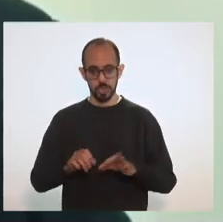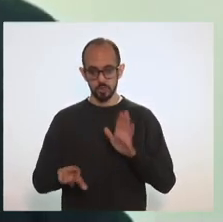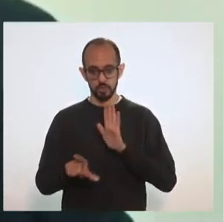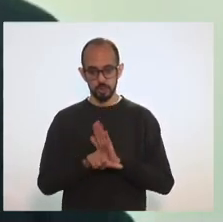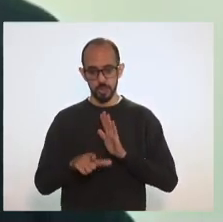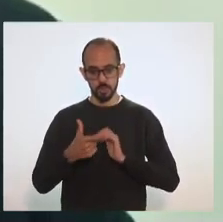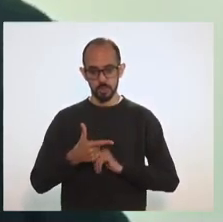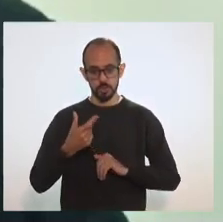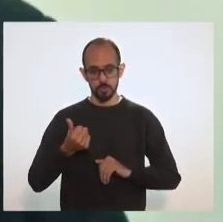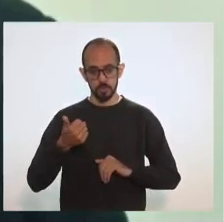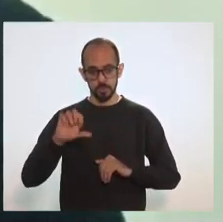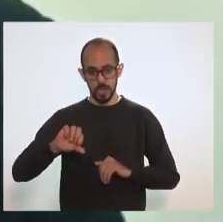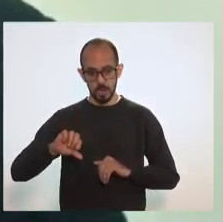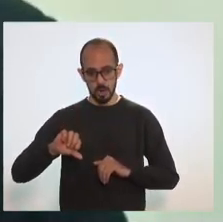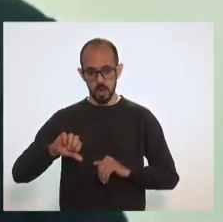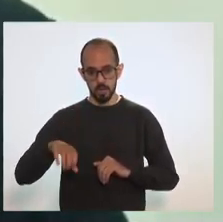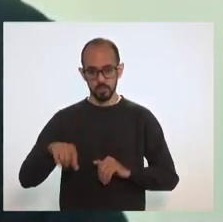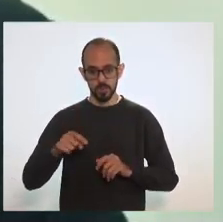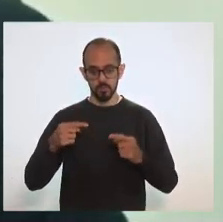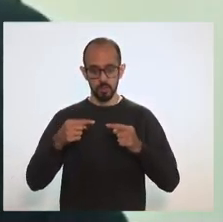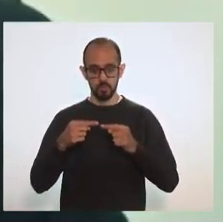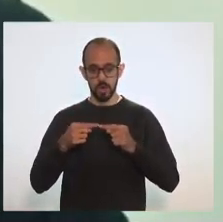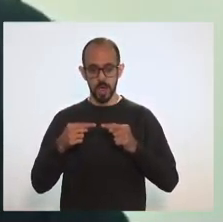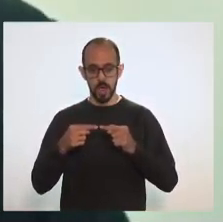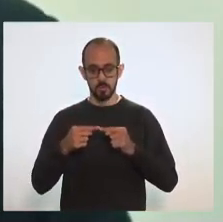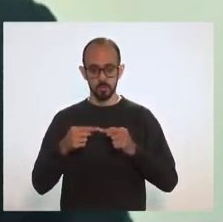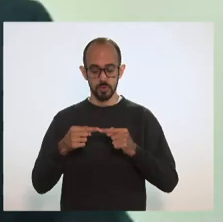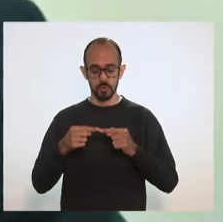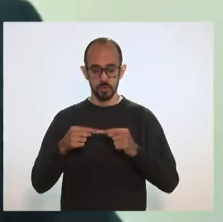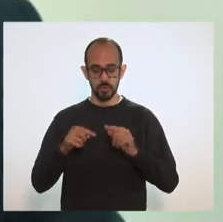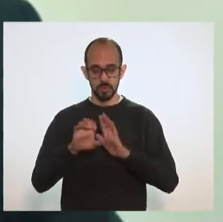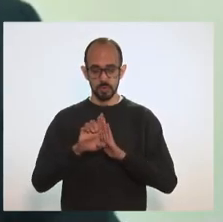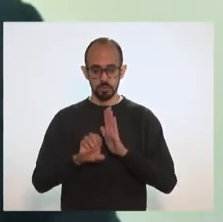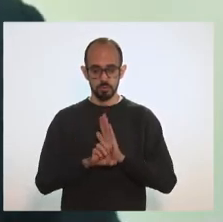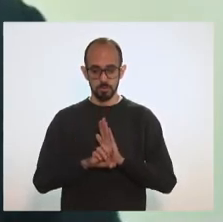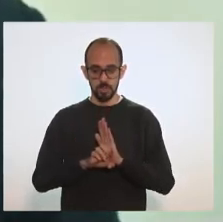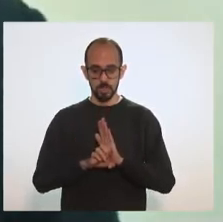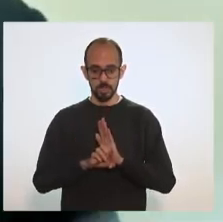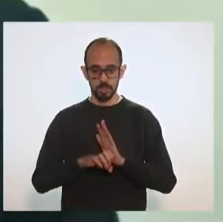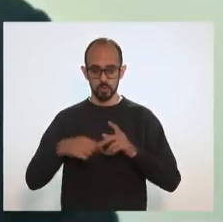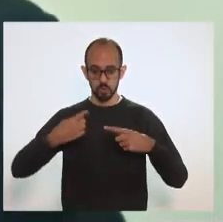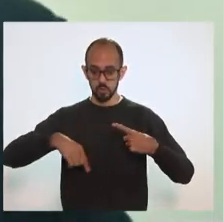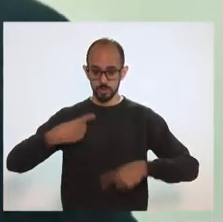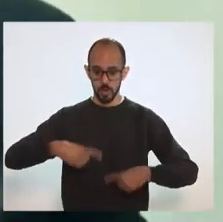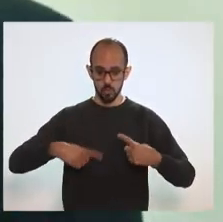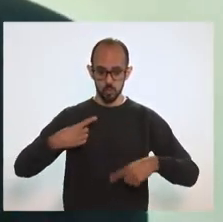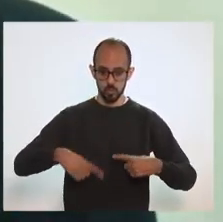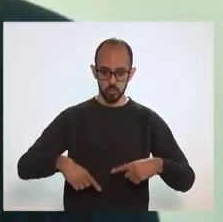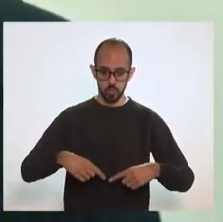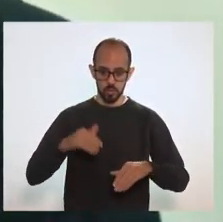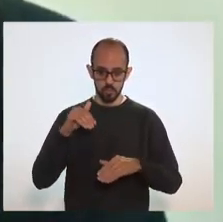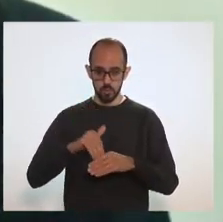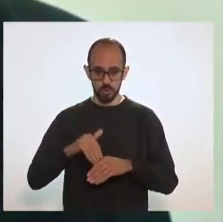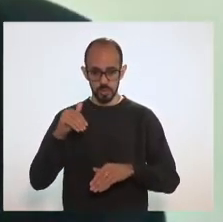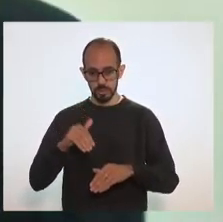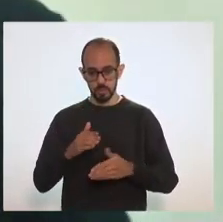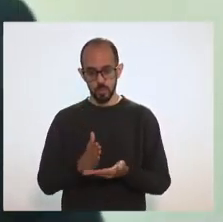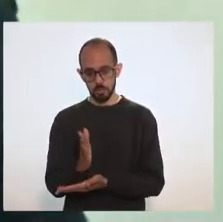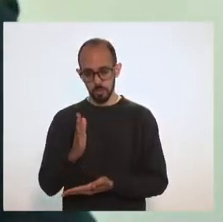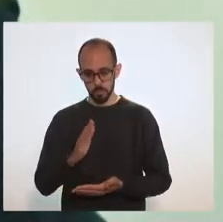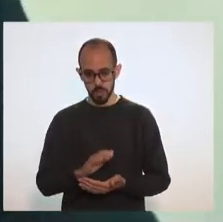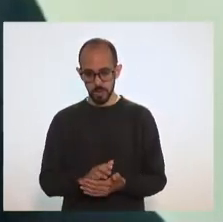favorável à emenda 1, contrário às demais. Em discussão, em votação, aprovado. 22. Emendas